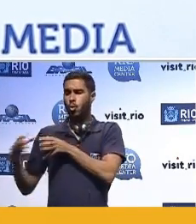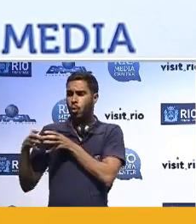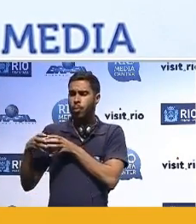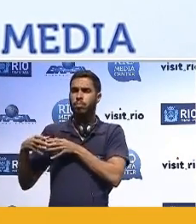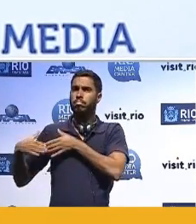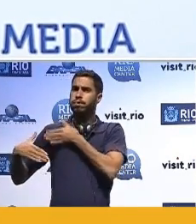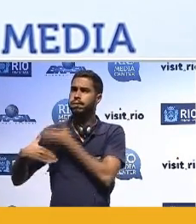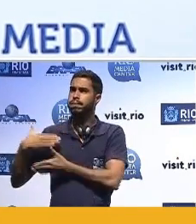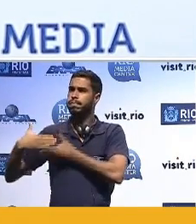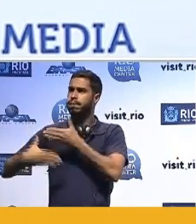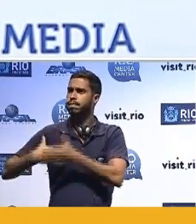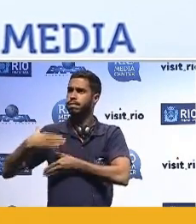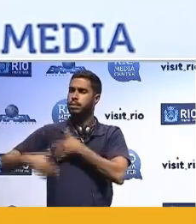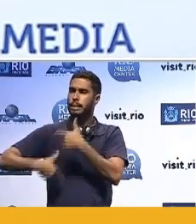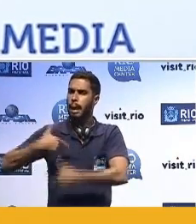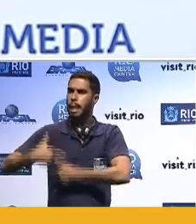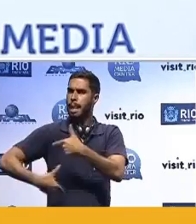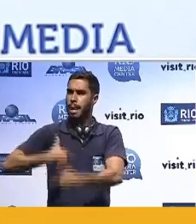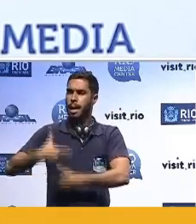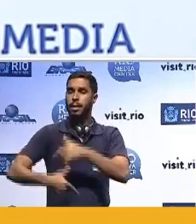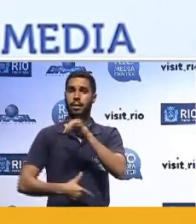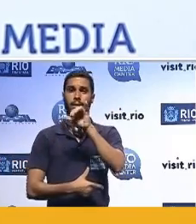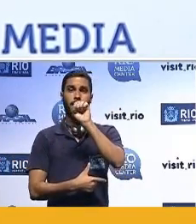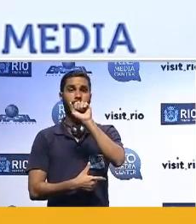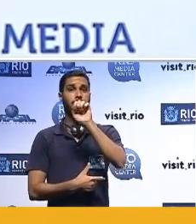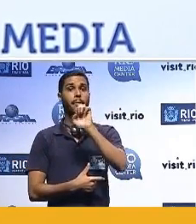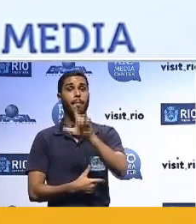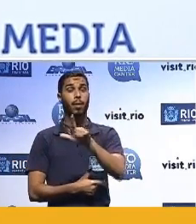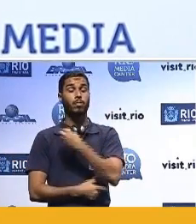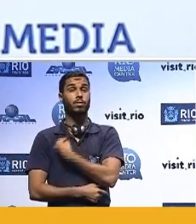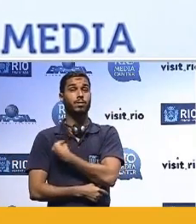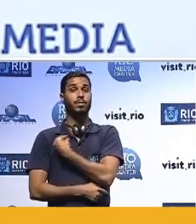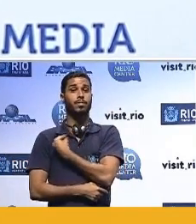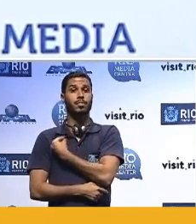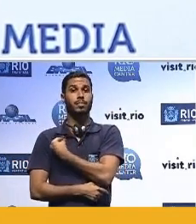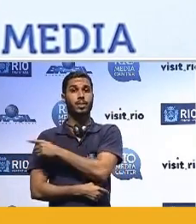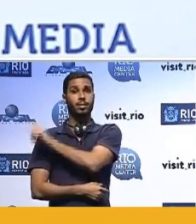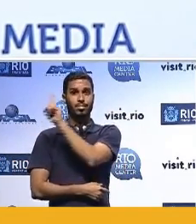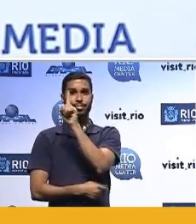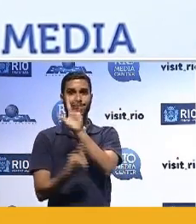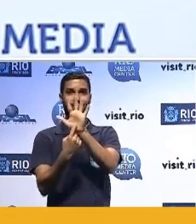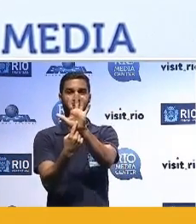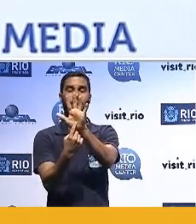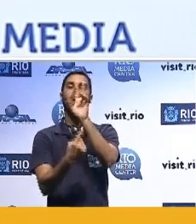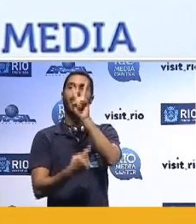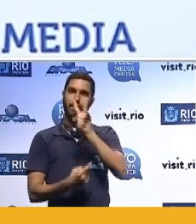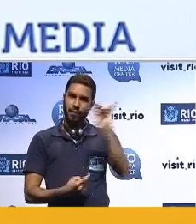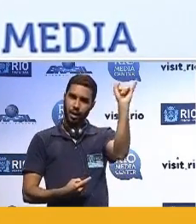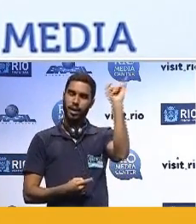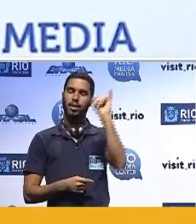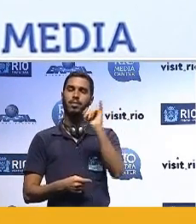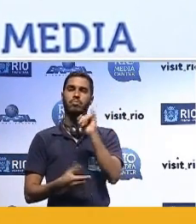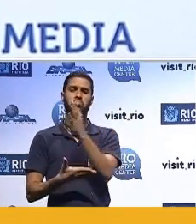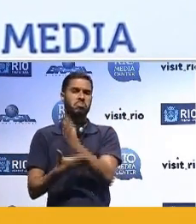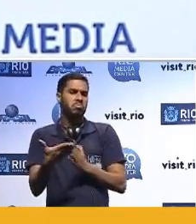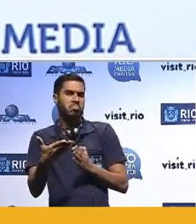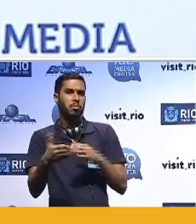que a Isabel está aqui para depois mostrar para vocês o que, uma parte do trabalho que a gente vem